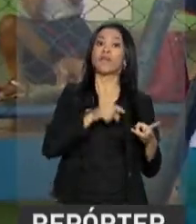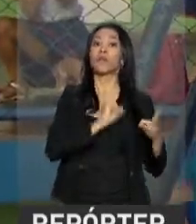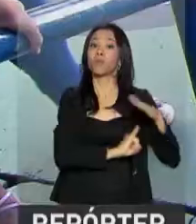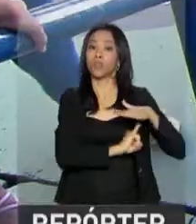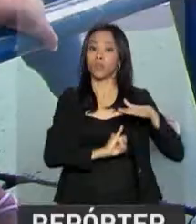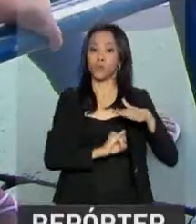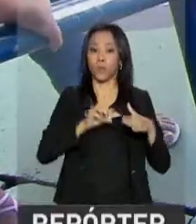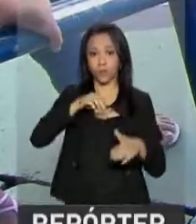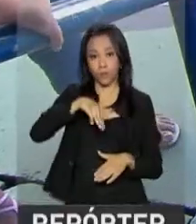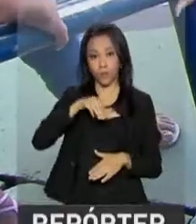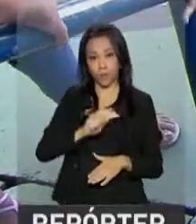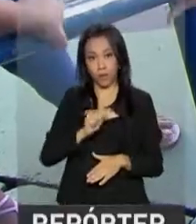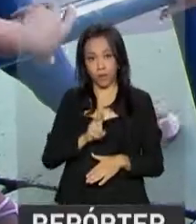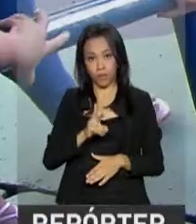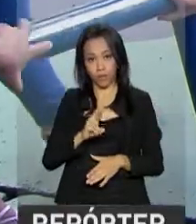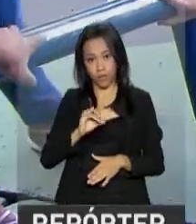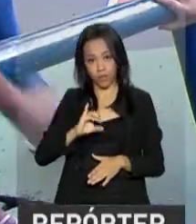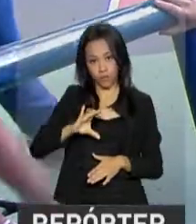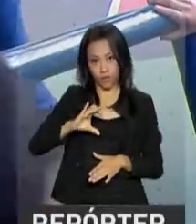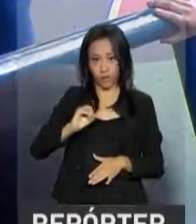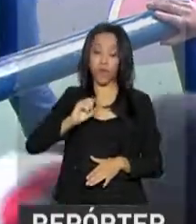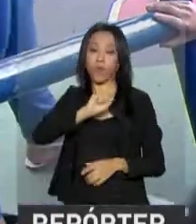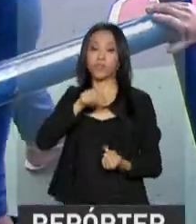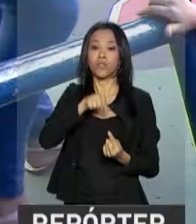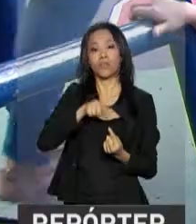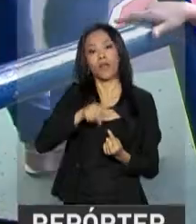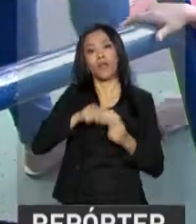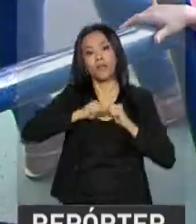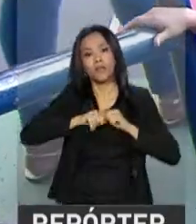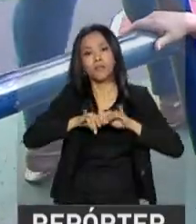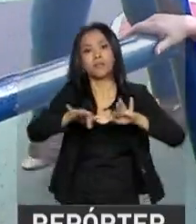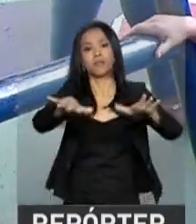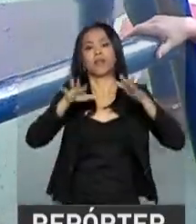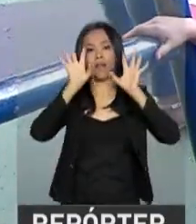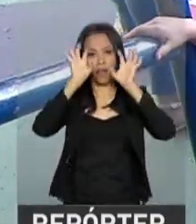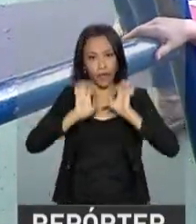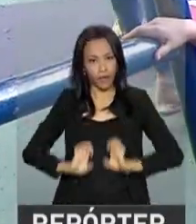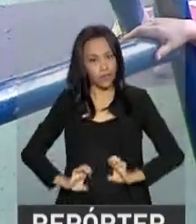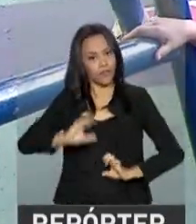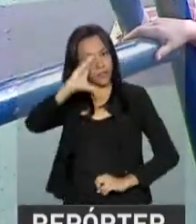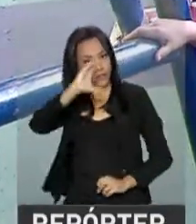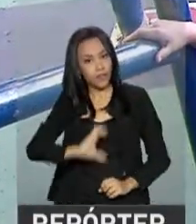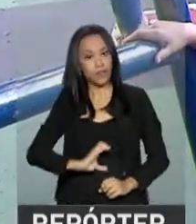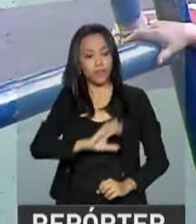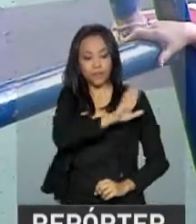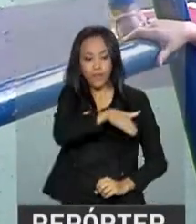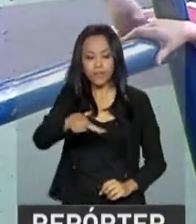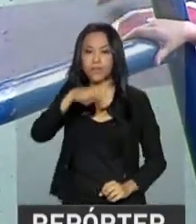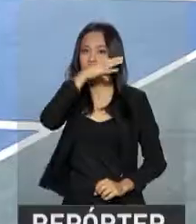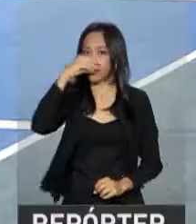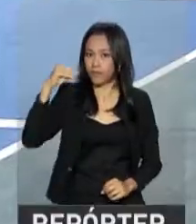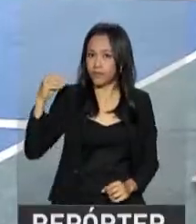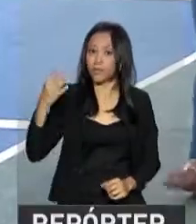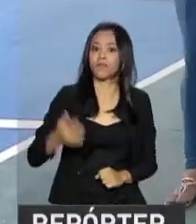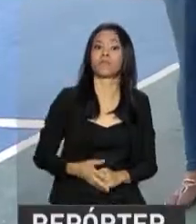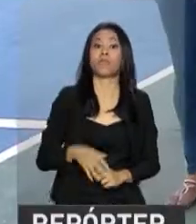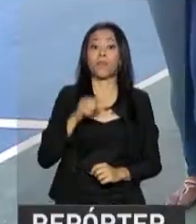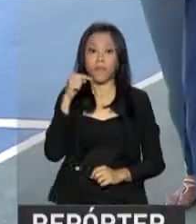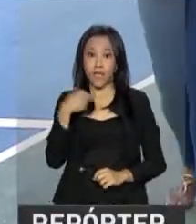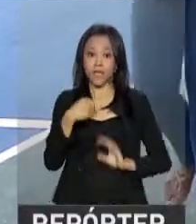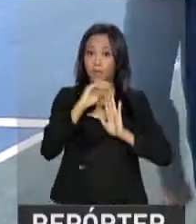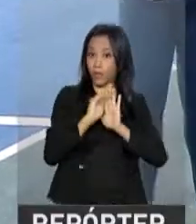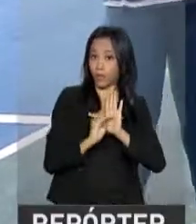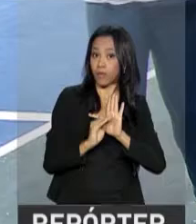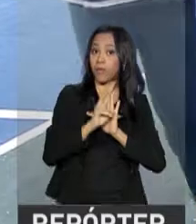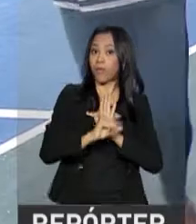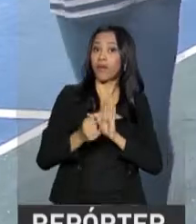sousa tudo para incentivar o desenvolvimento de uma cultura ética e cidadã entre crianças e adolescentes o programa agora